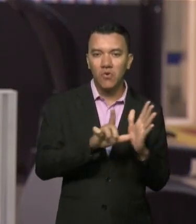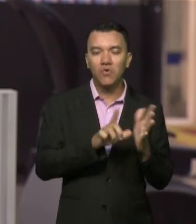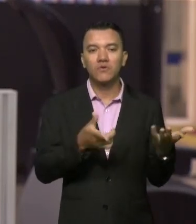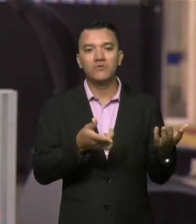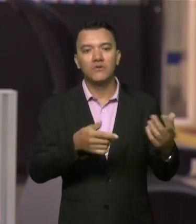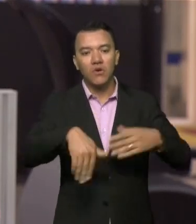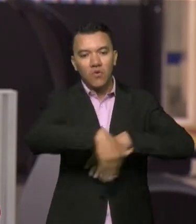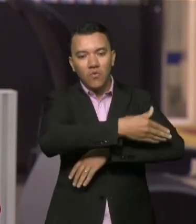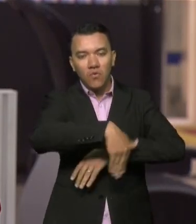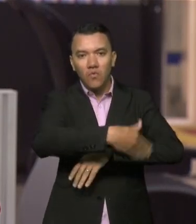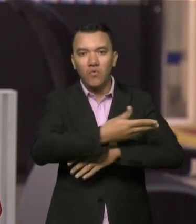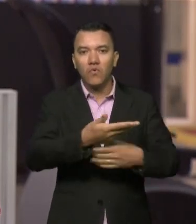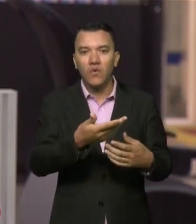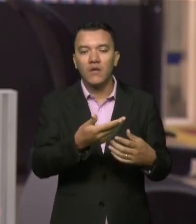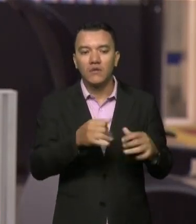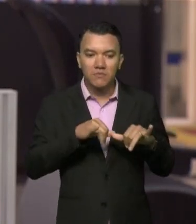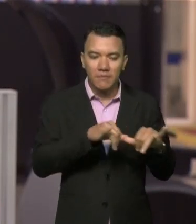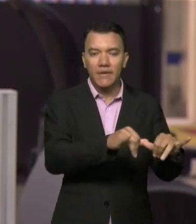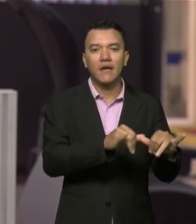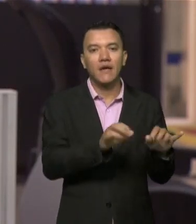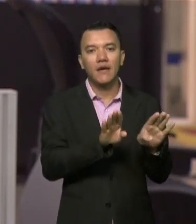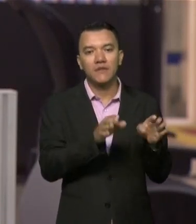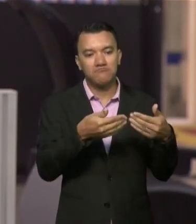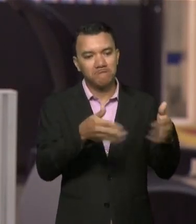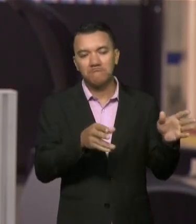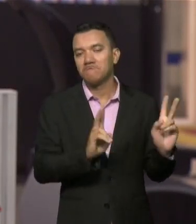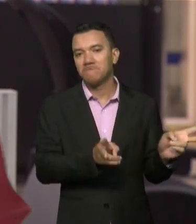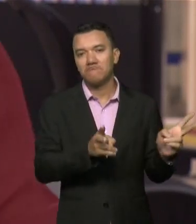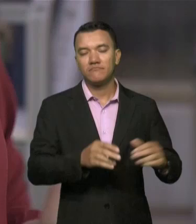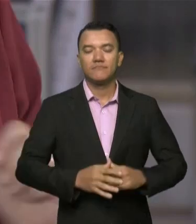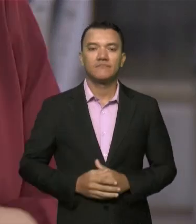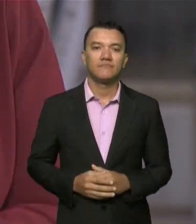os supermercados, vão funcionar normalmente.